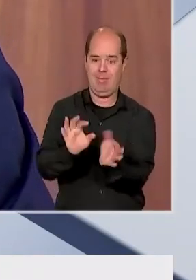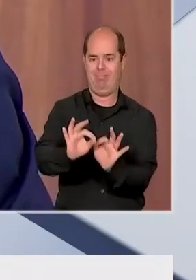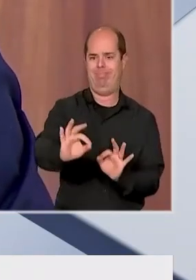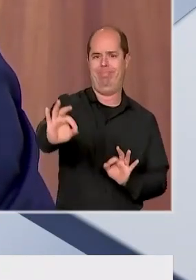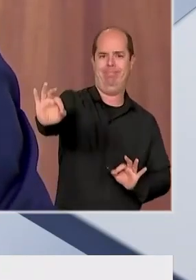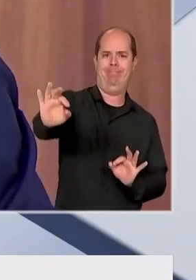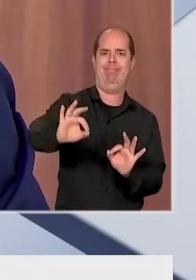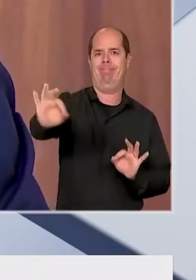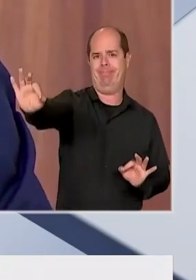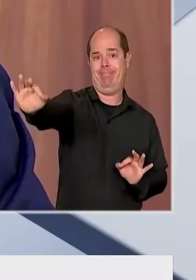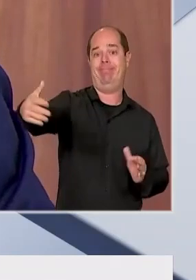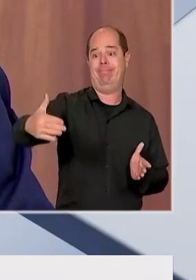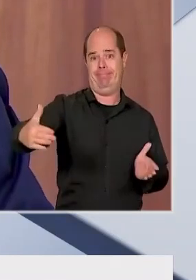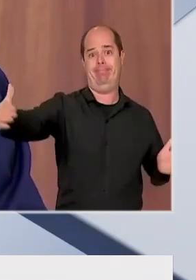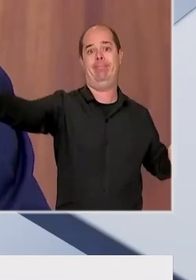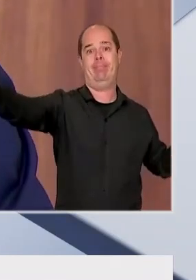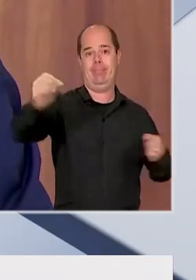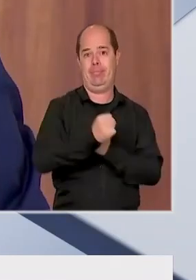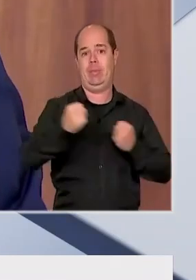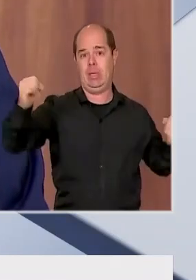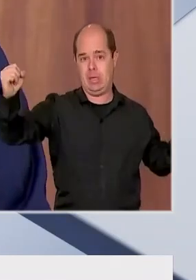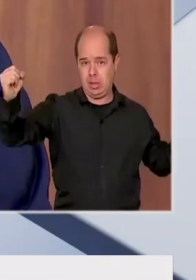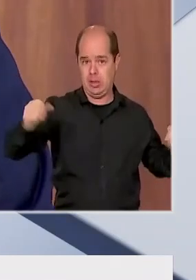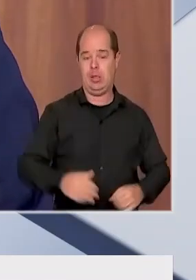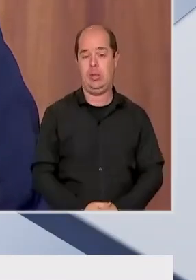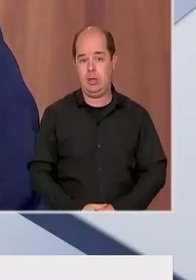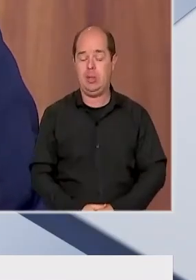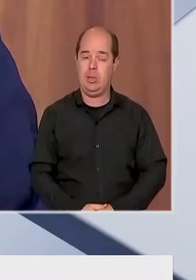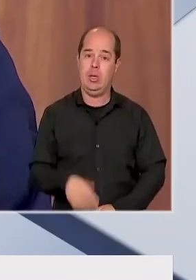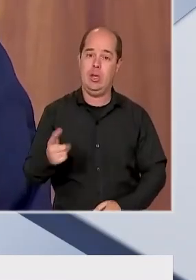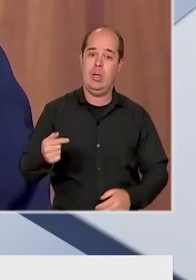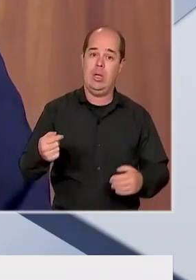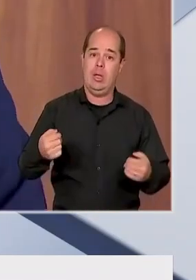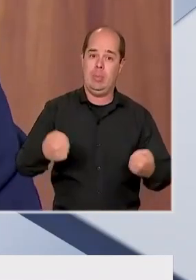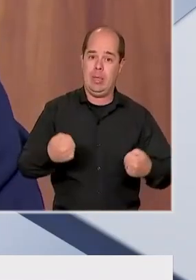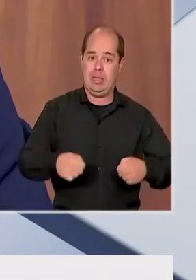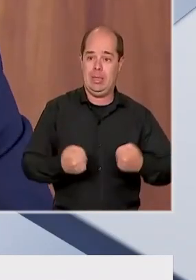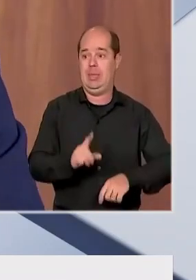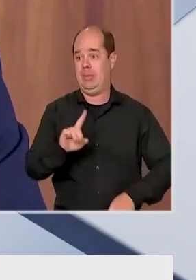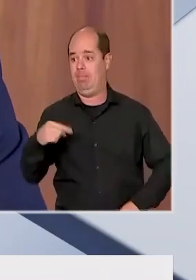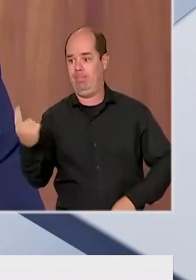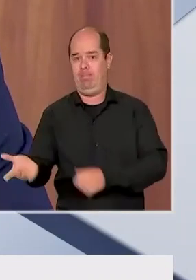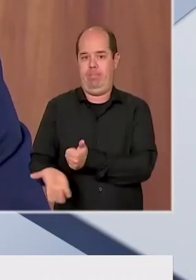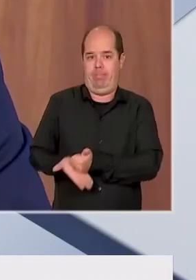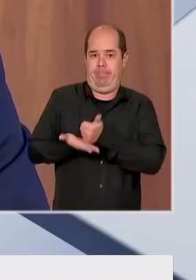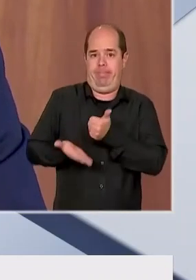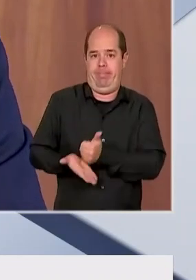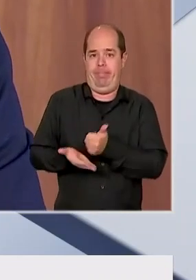muito extremas e ora eu entendo que há uma Estimativa de 28.000